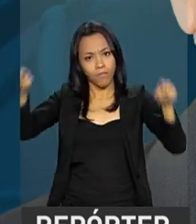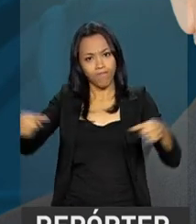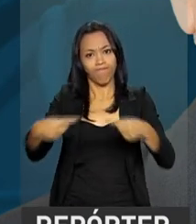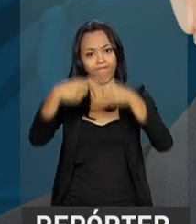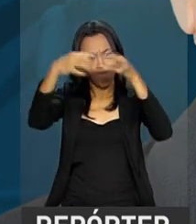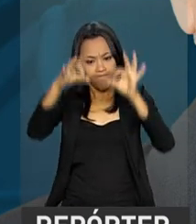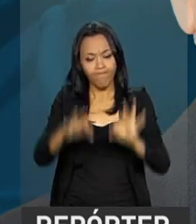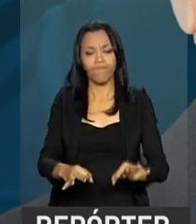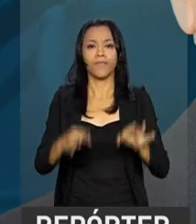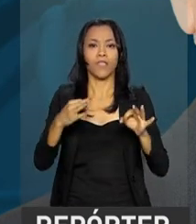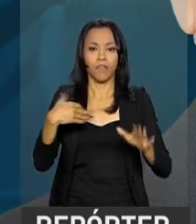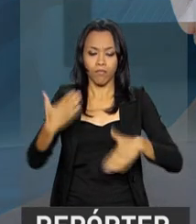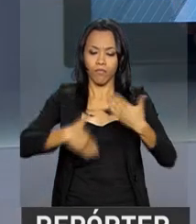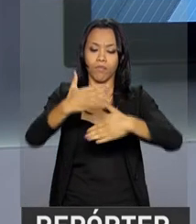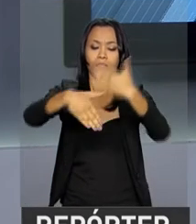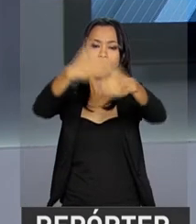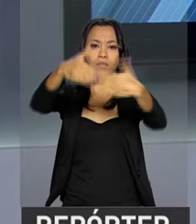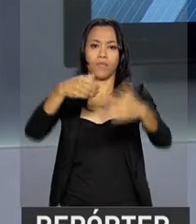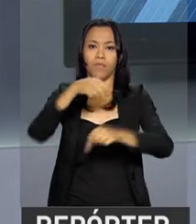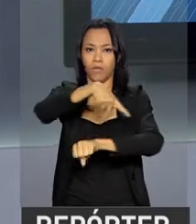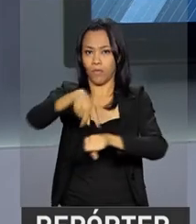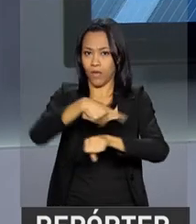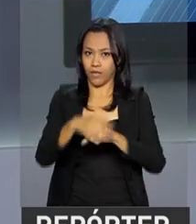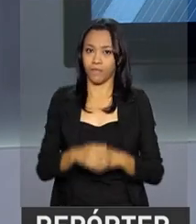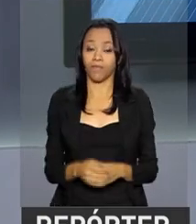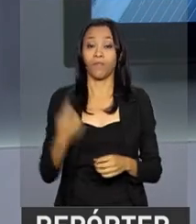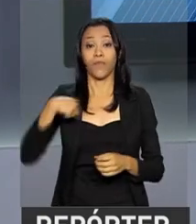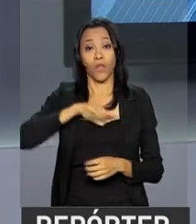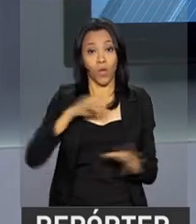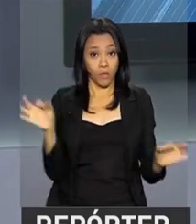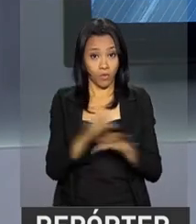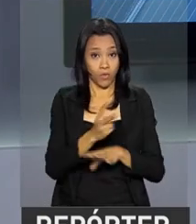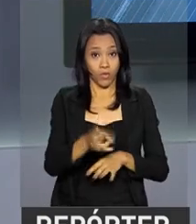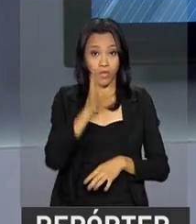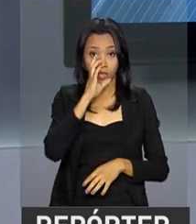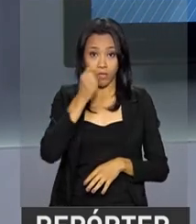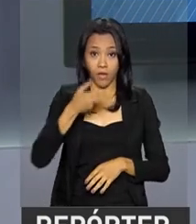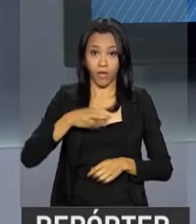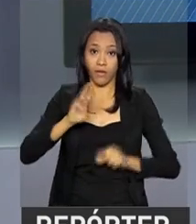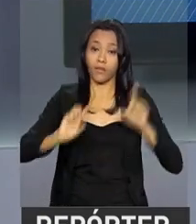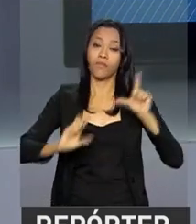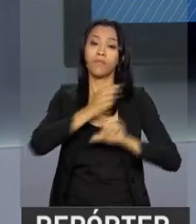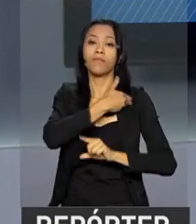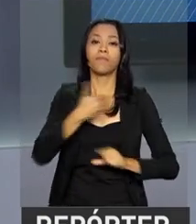Brasil nos próximos anos. Nós ficamos por aqui. Continue com a gente